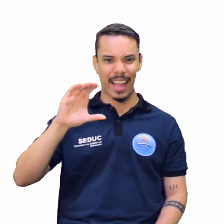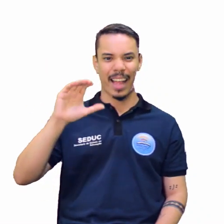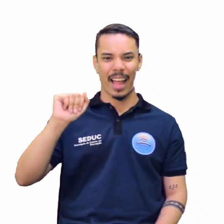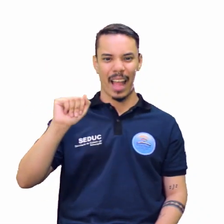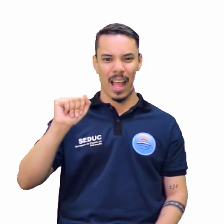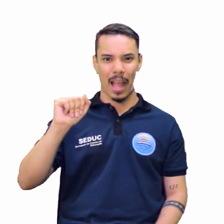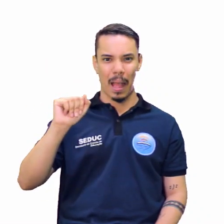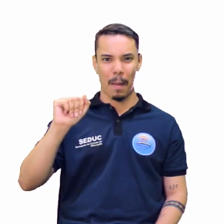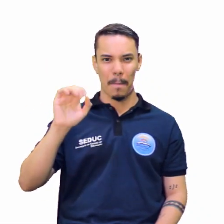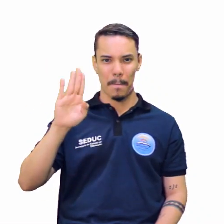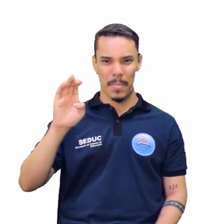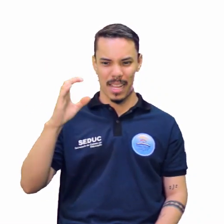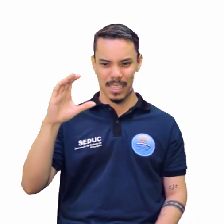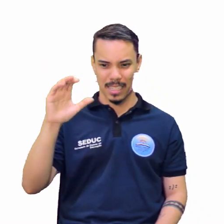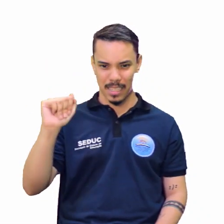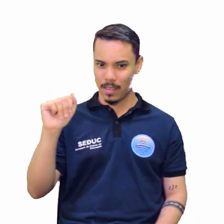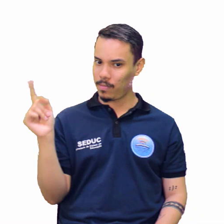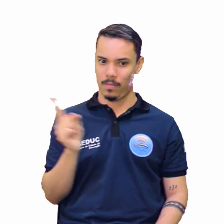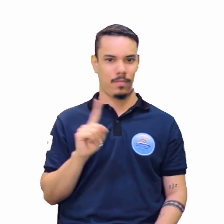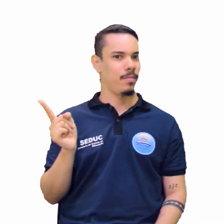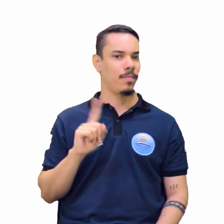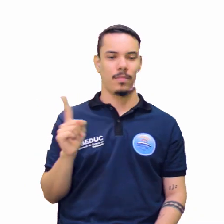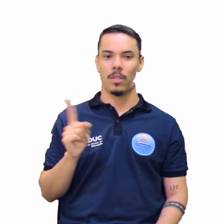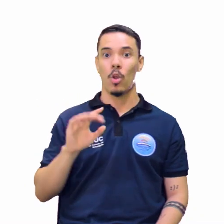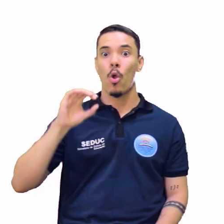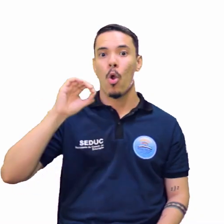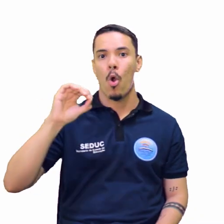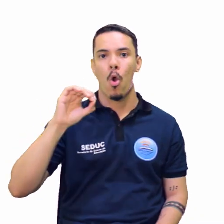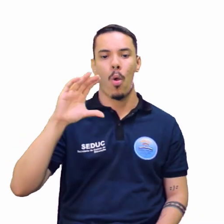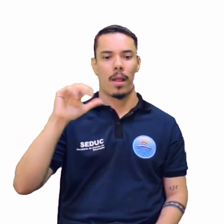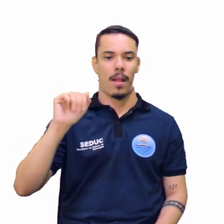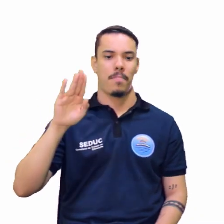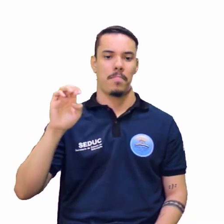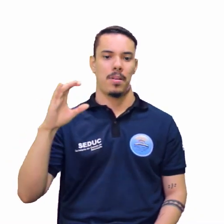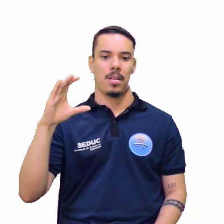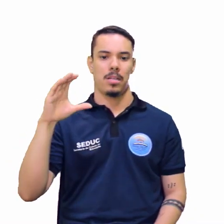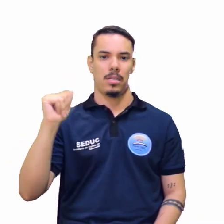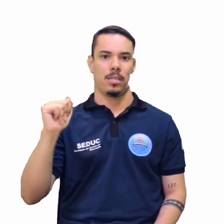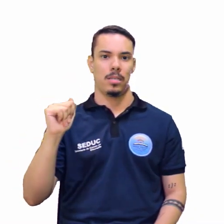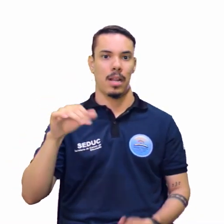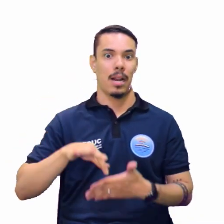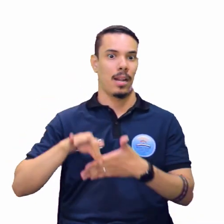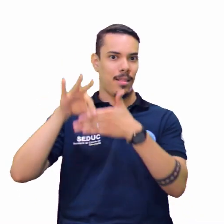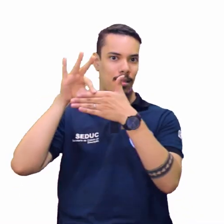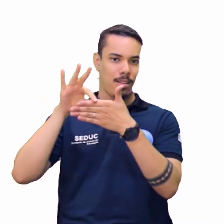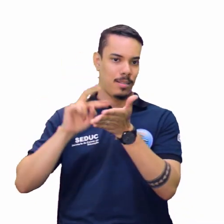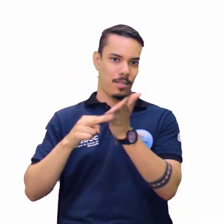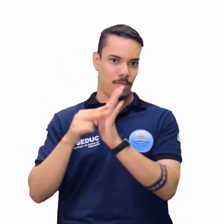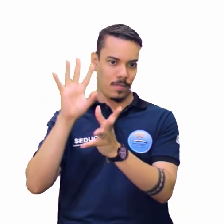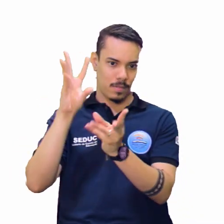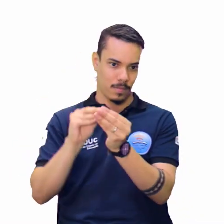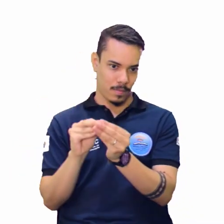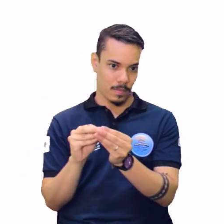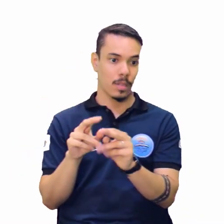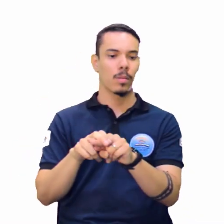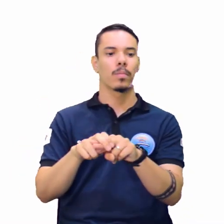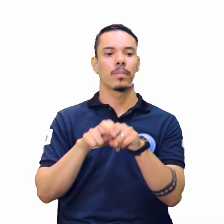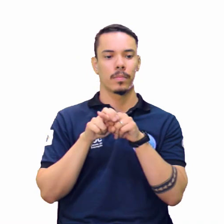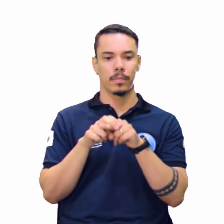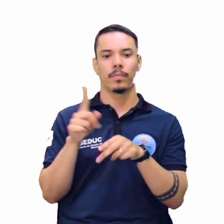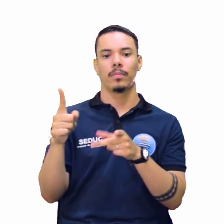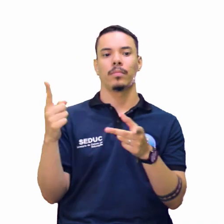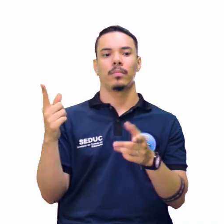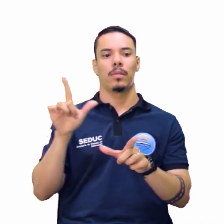do botijão ele era para estar escrito aí amadinho o cabeça o líder beleza por isso que